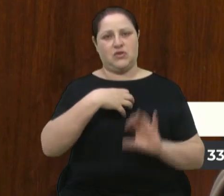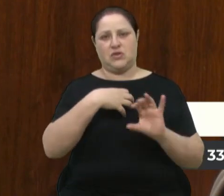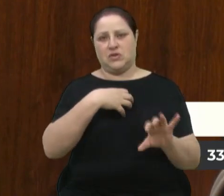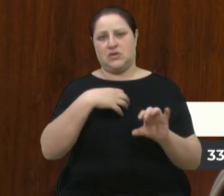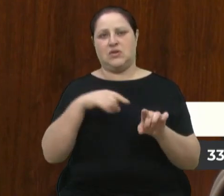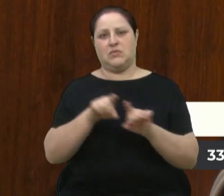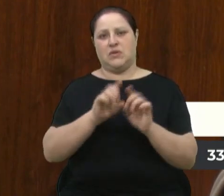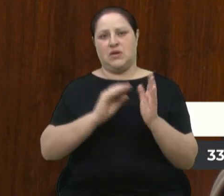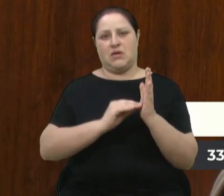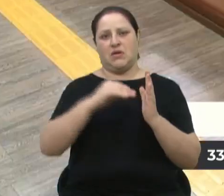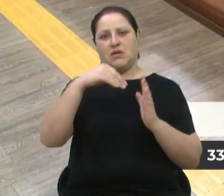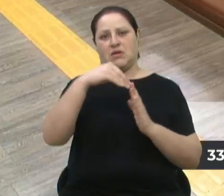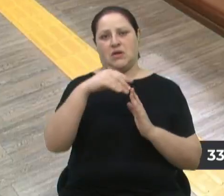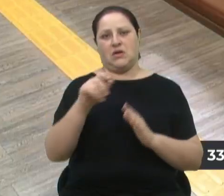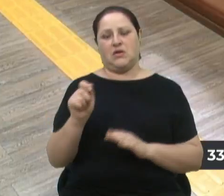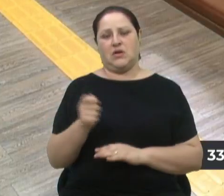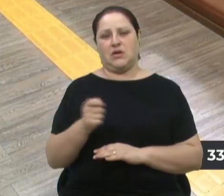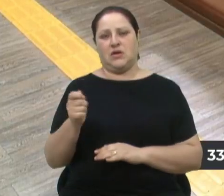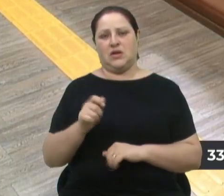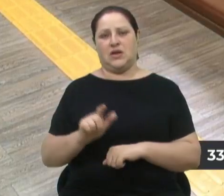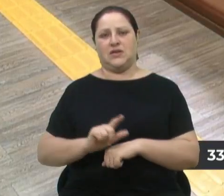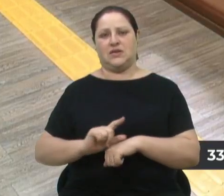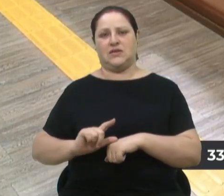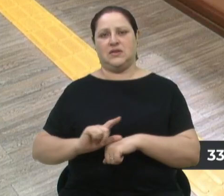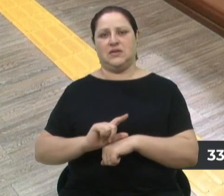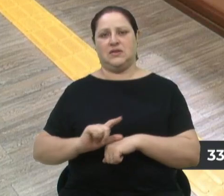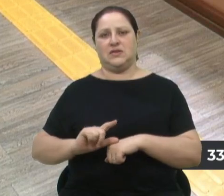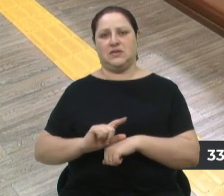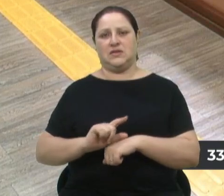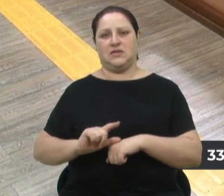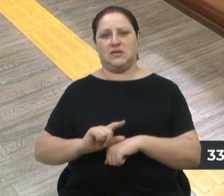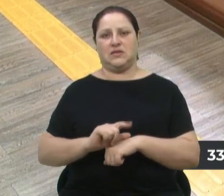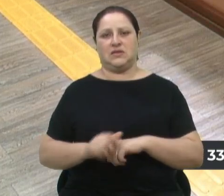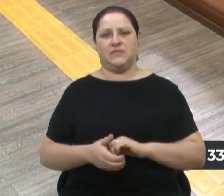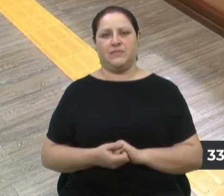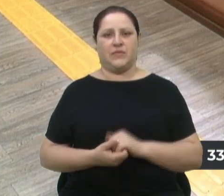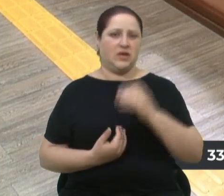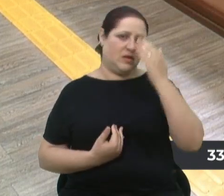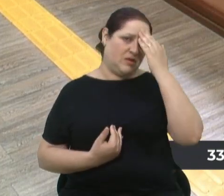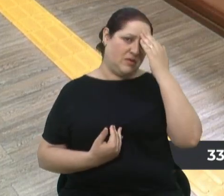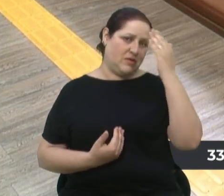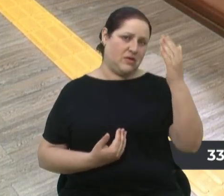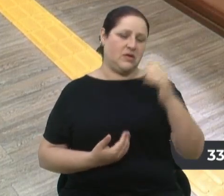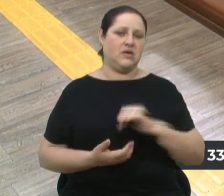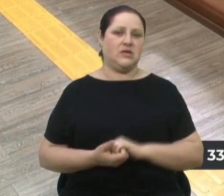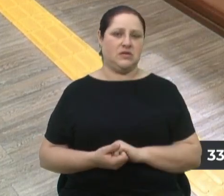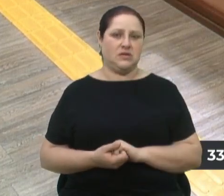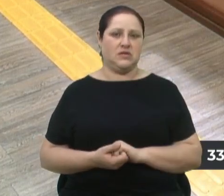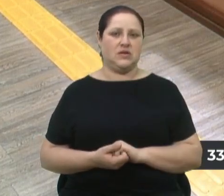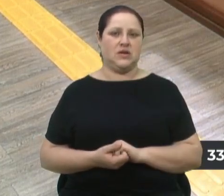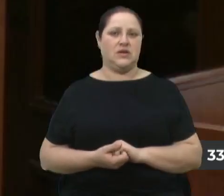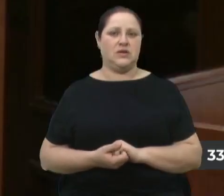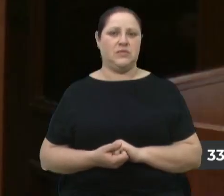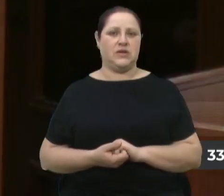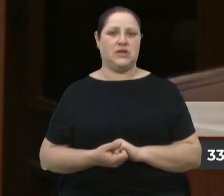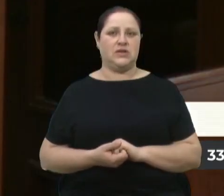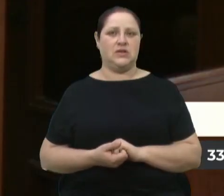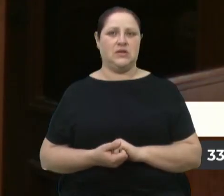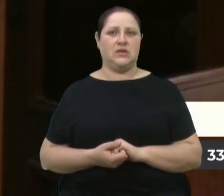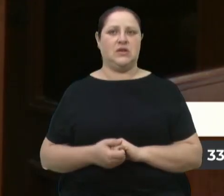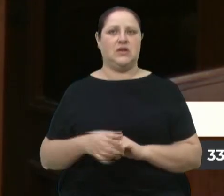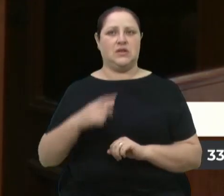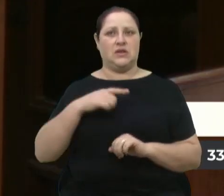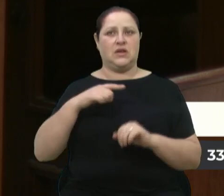do Agosto Lilás. Obrigada, vereadora. Eu quero ainda enfatizar, né, que nós vamos lançar uma campanha aqui nesta